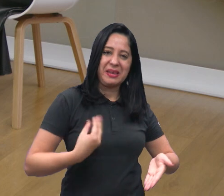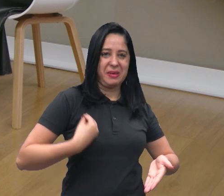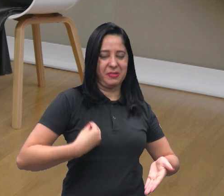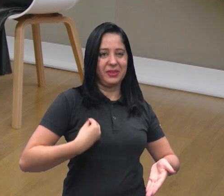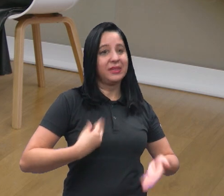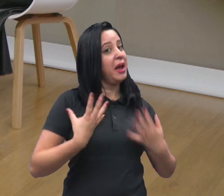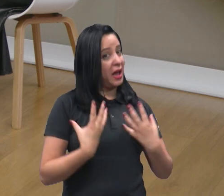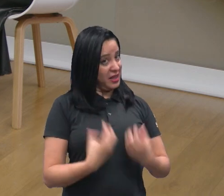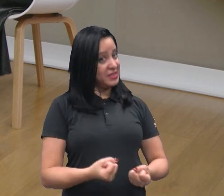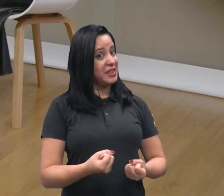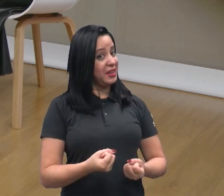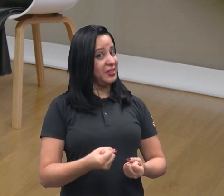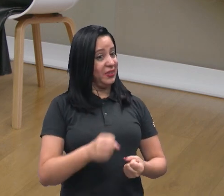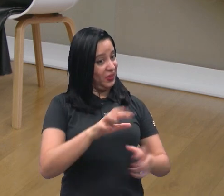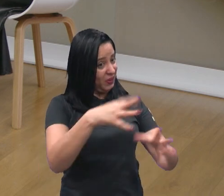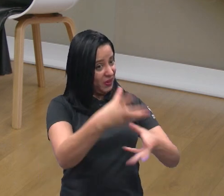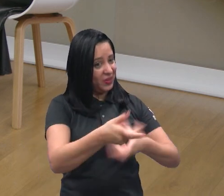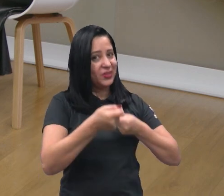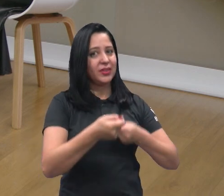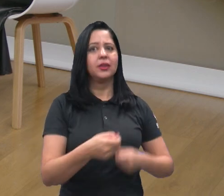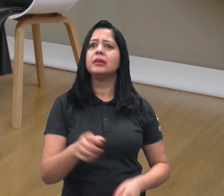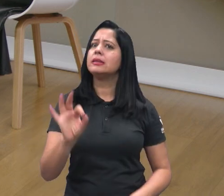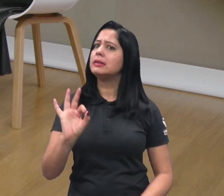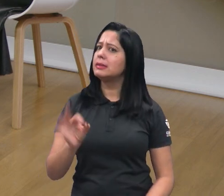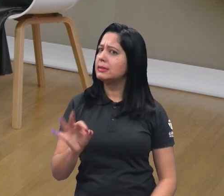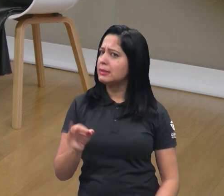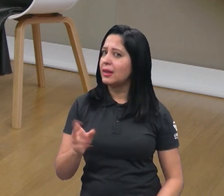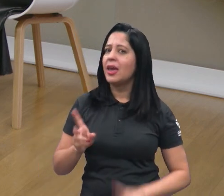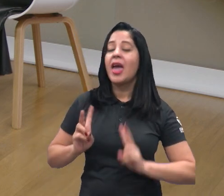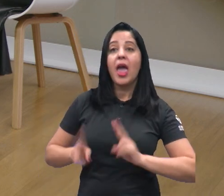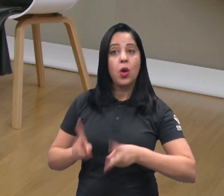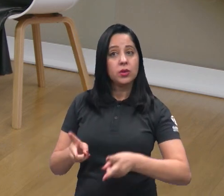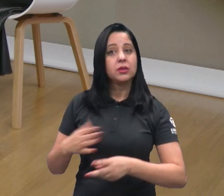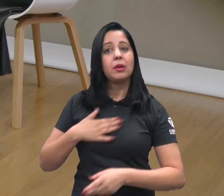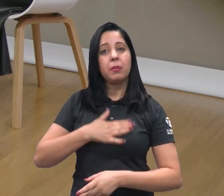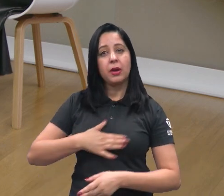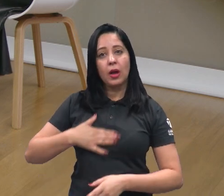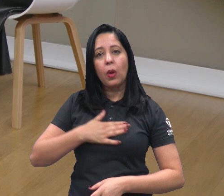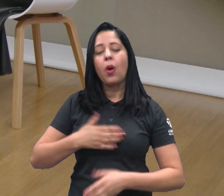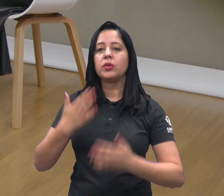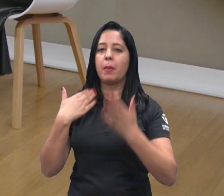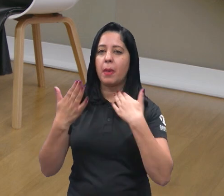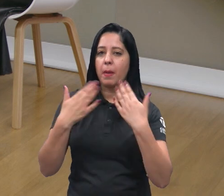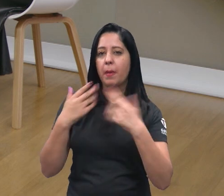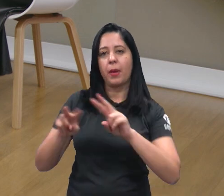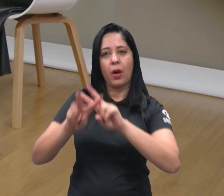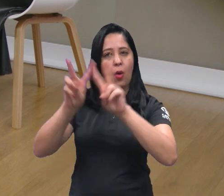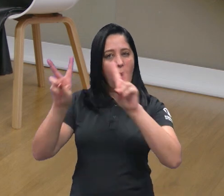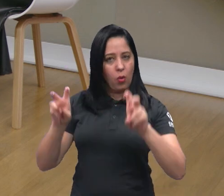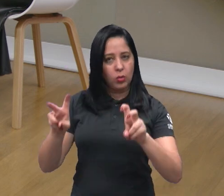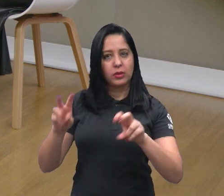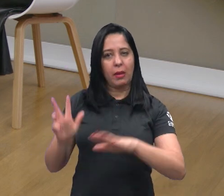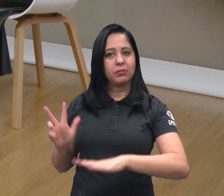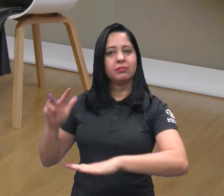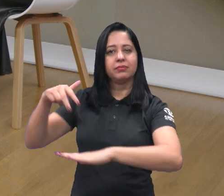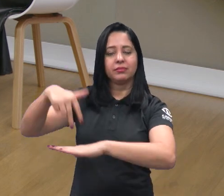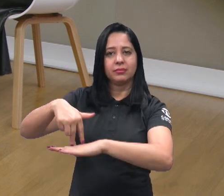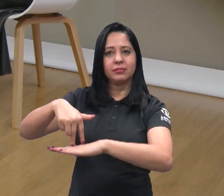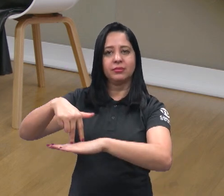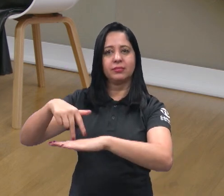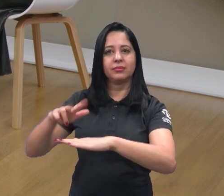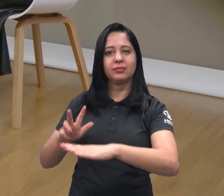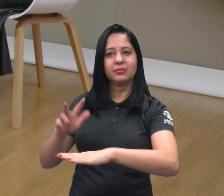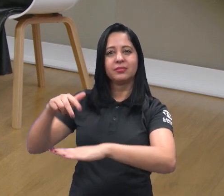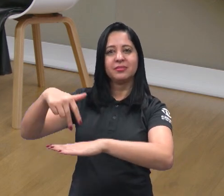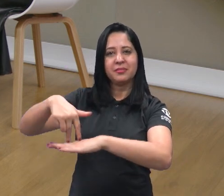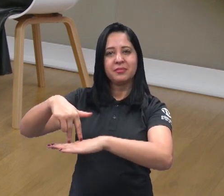nosso convite. Ótimo, sempre gosto de estar falando e a gente tem que, esse lugar de fala, né, tem que ser ocupado por nós mulheres